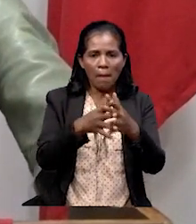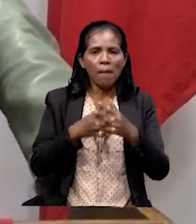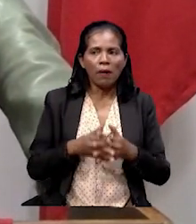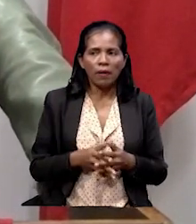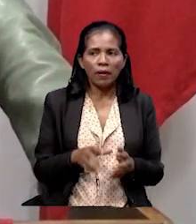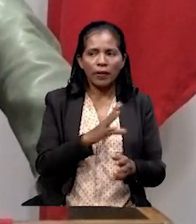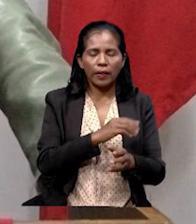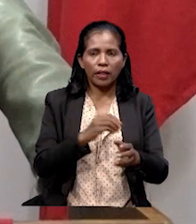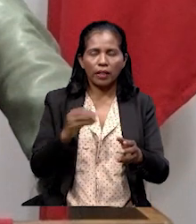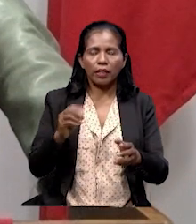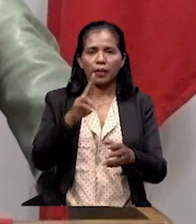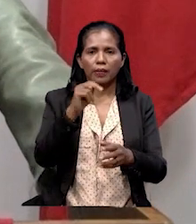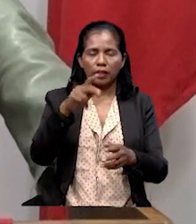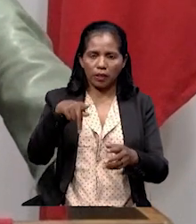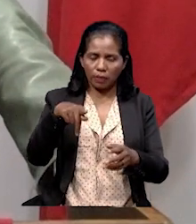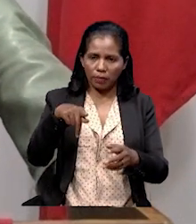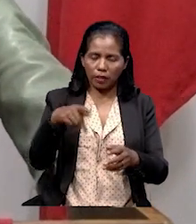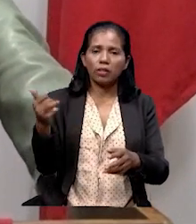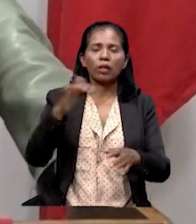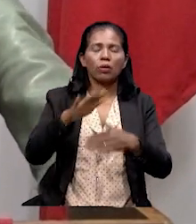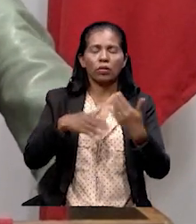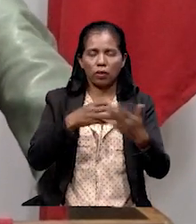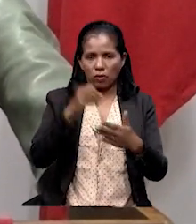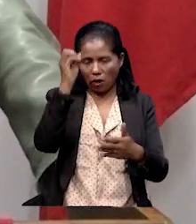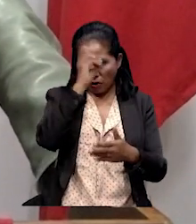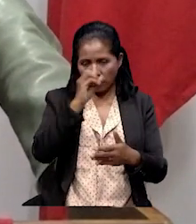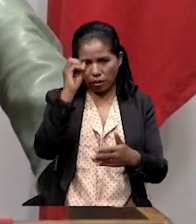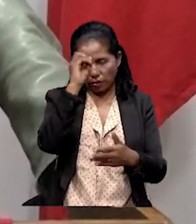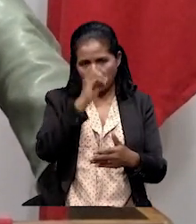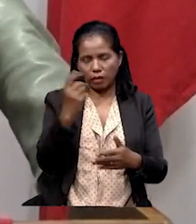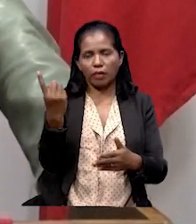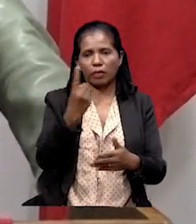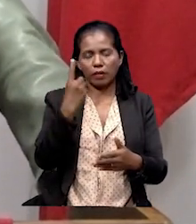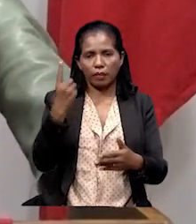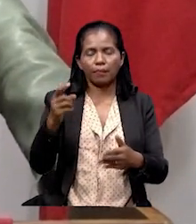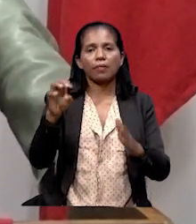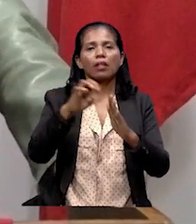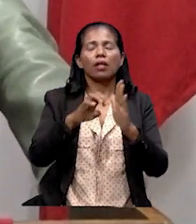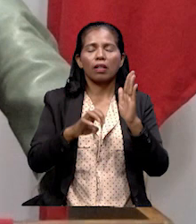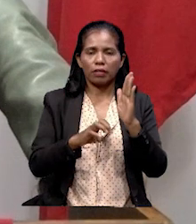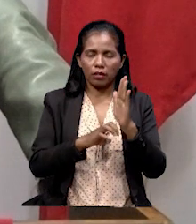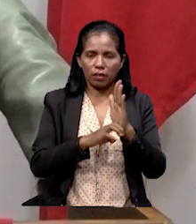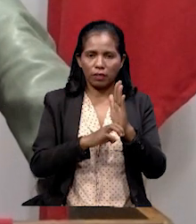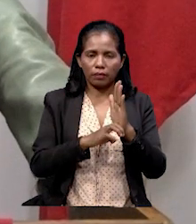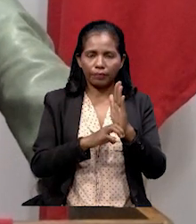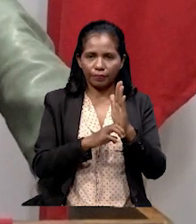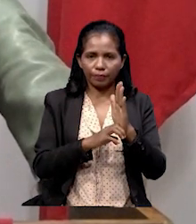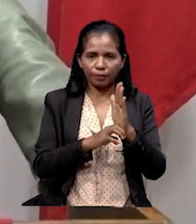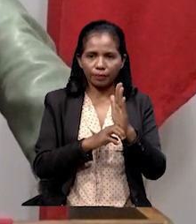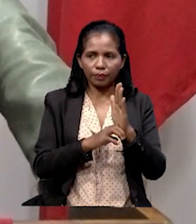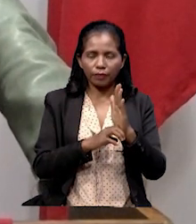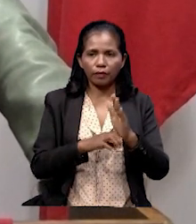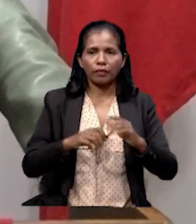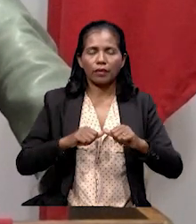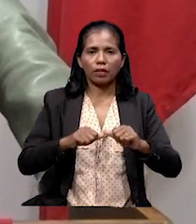o NDP, se era toda observação que instituições de Estado União é lá, em dia